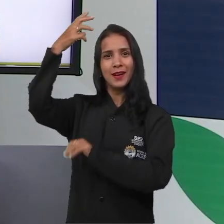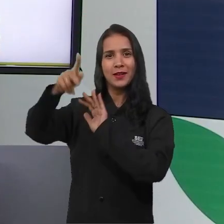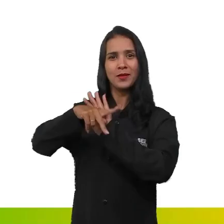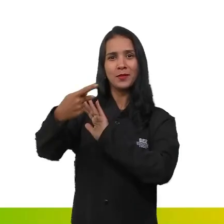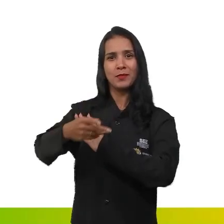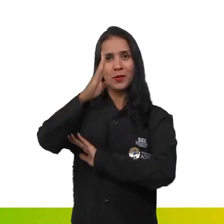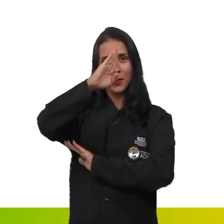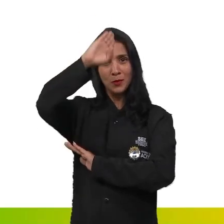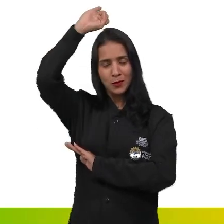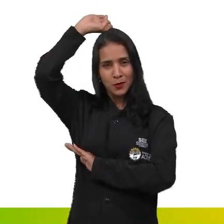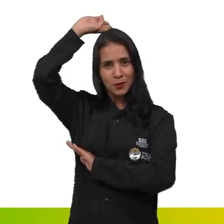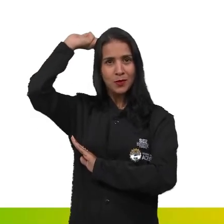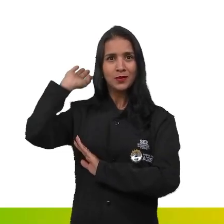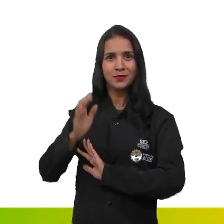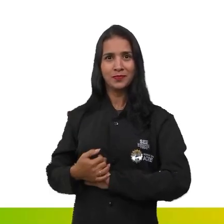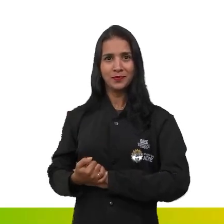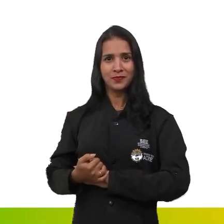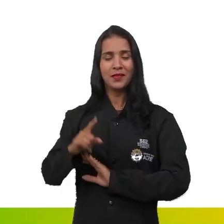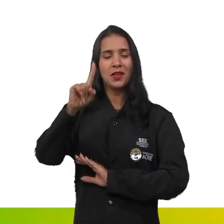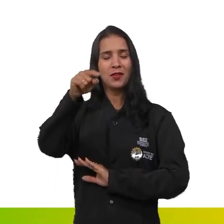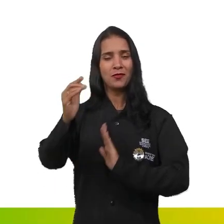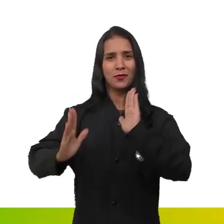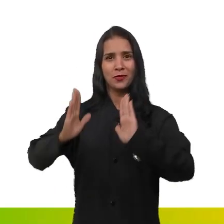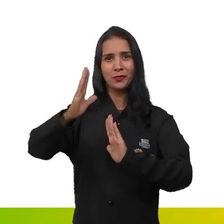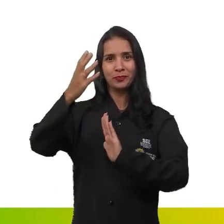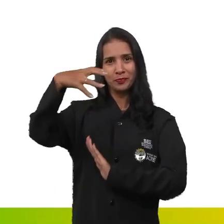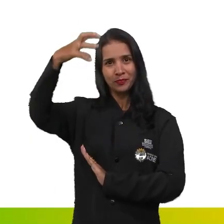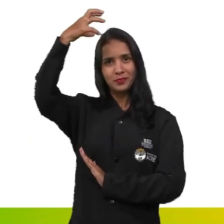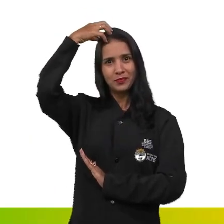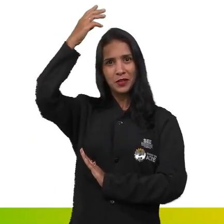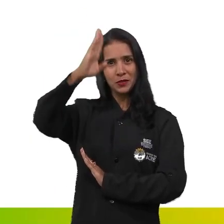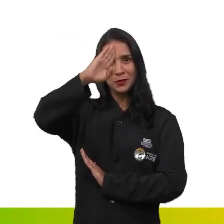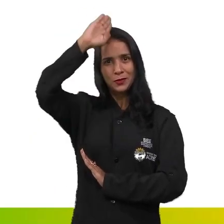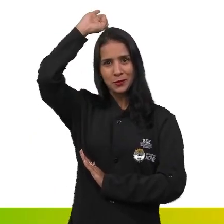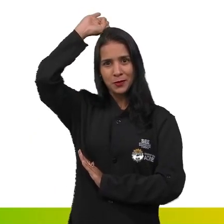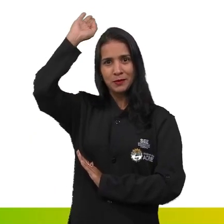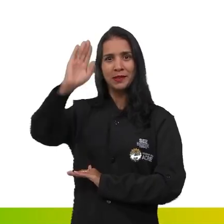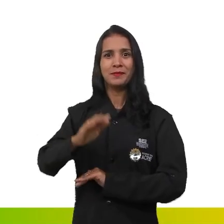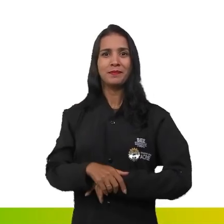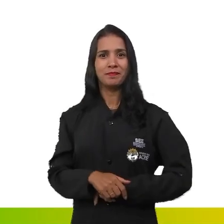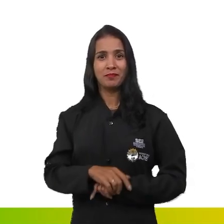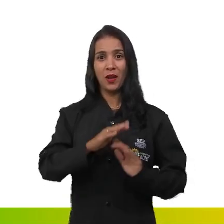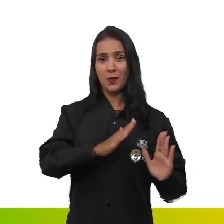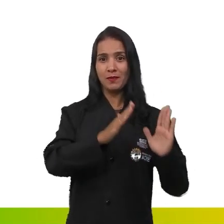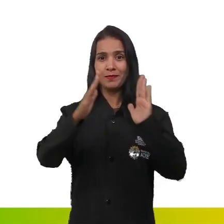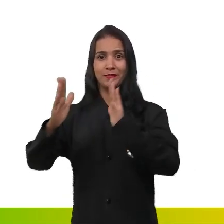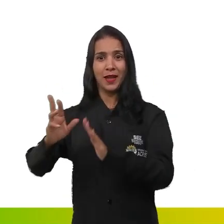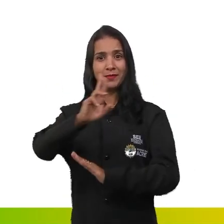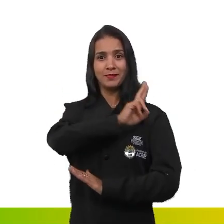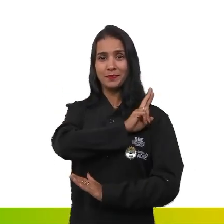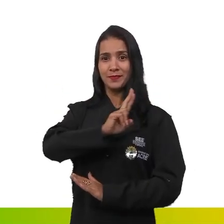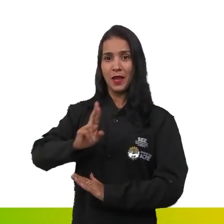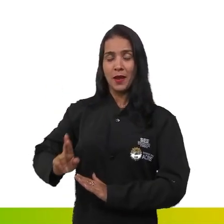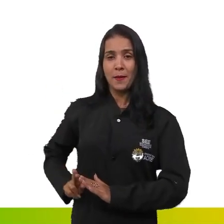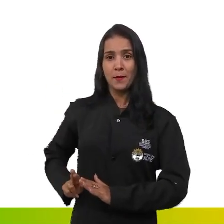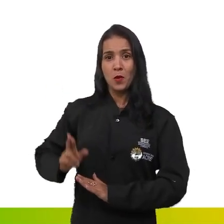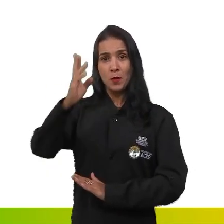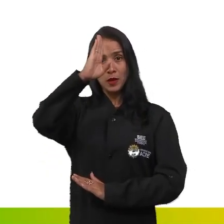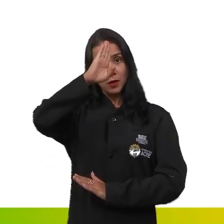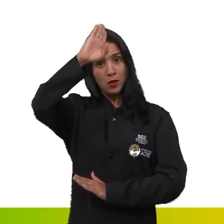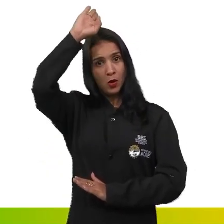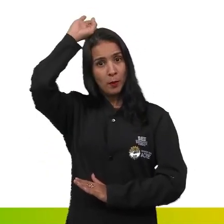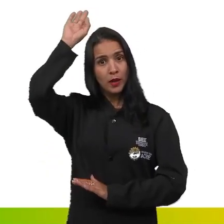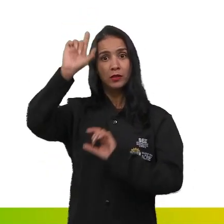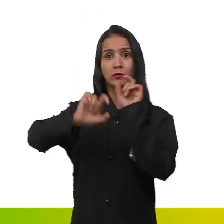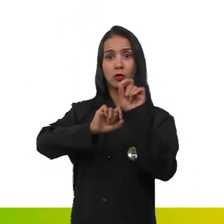no período da monarquia romana. Temos a República, aqui ao lado, olha, a República Romana, que é um